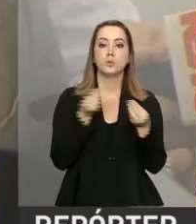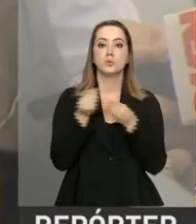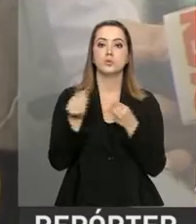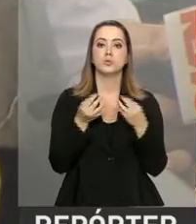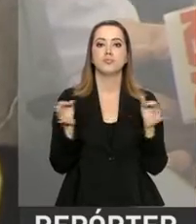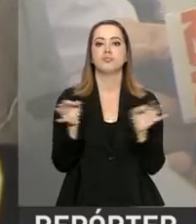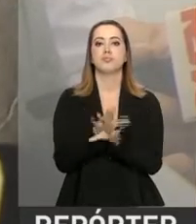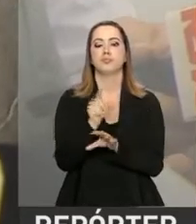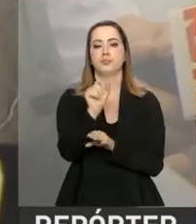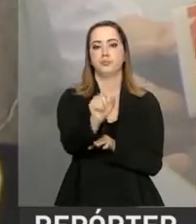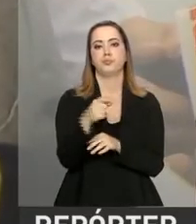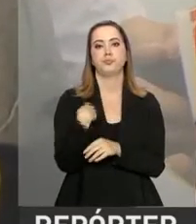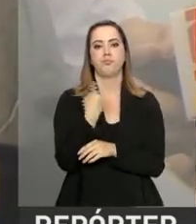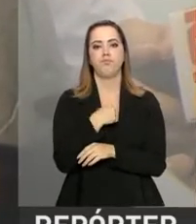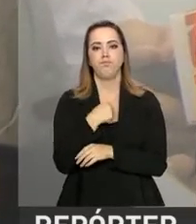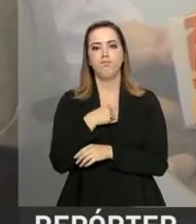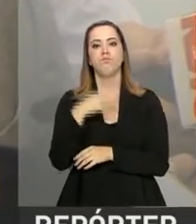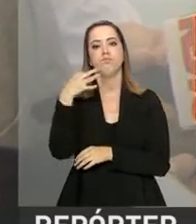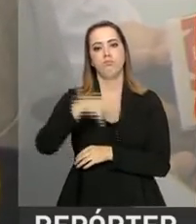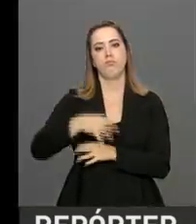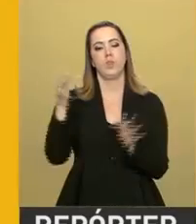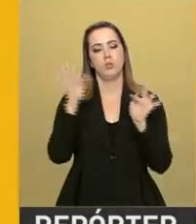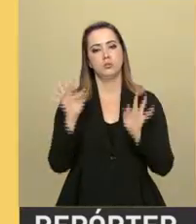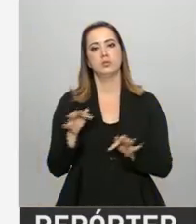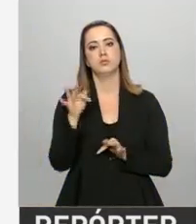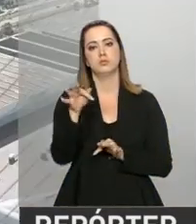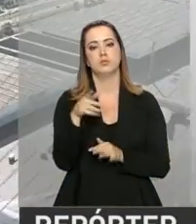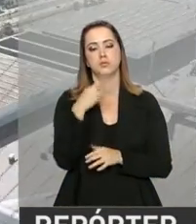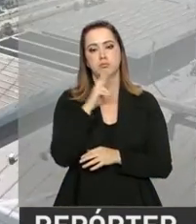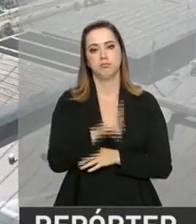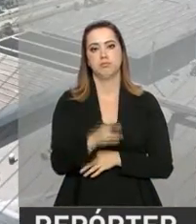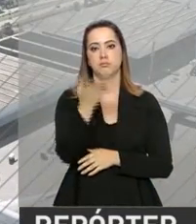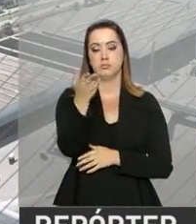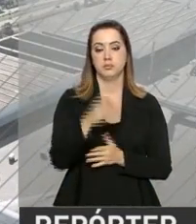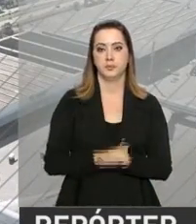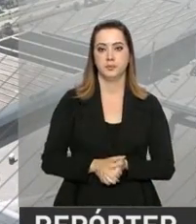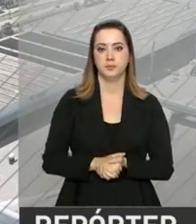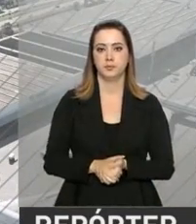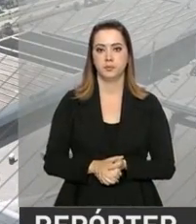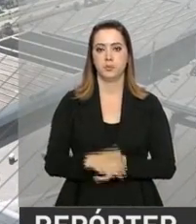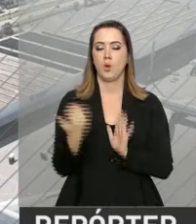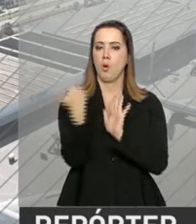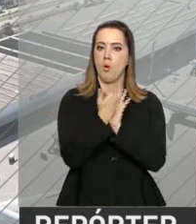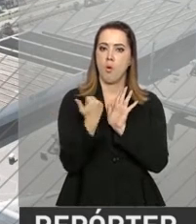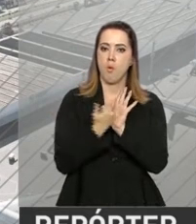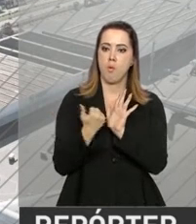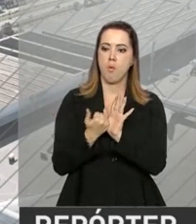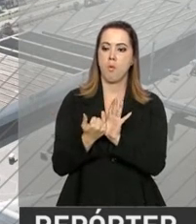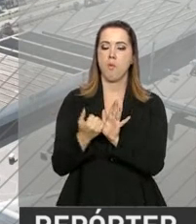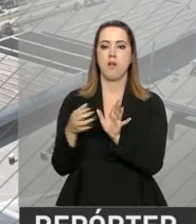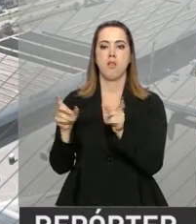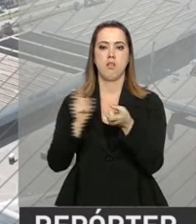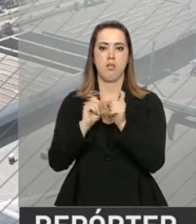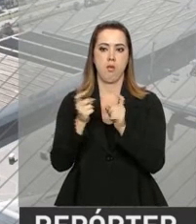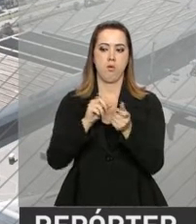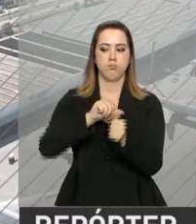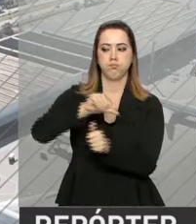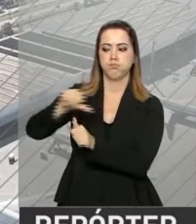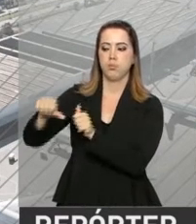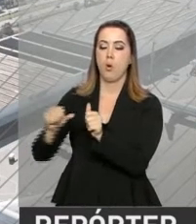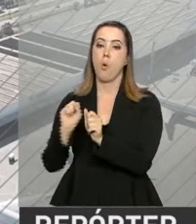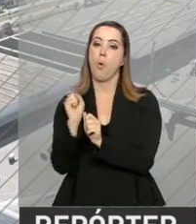e de resolver esse problemas e eu estou bastante satisfeito com o resultado o plano prevê a concessão ou venda de 34 projetos